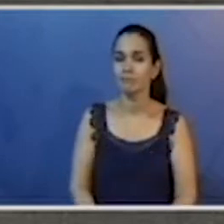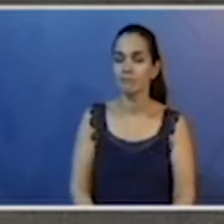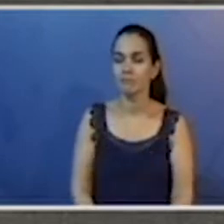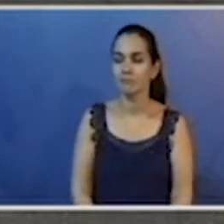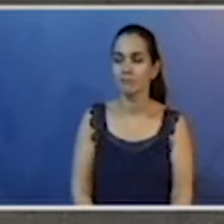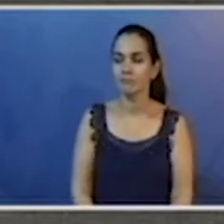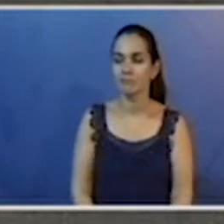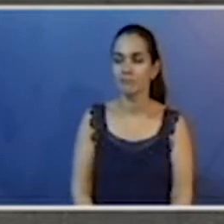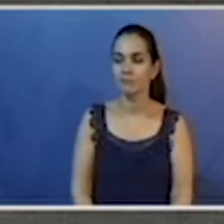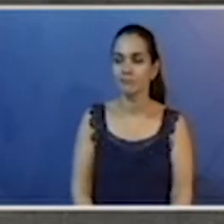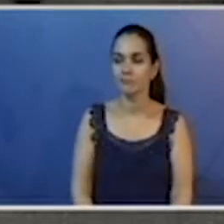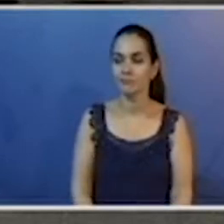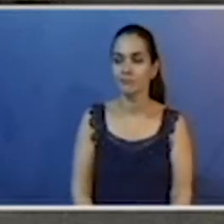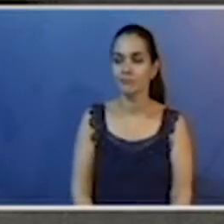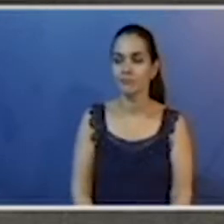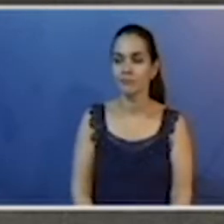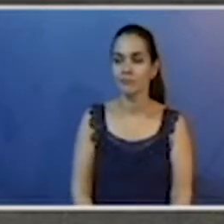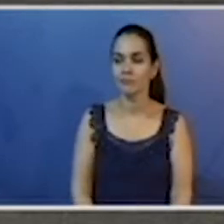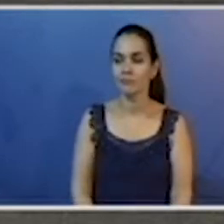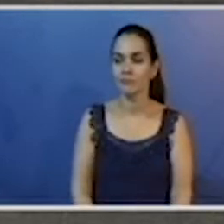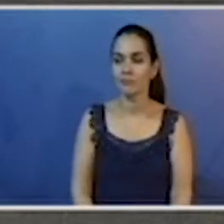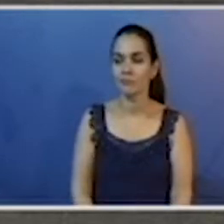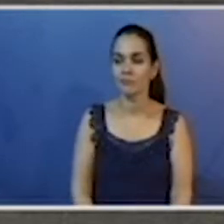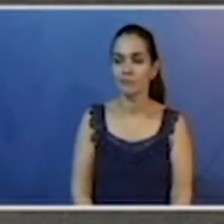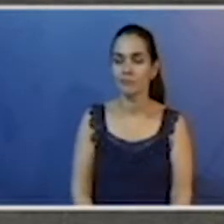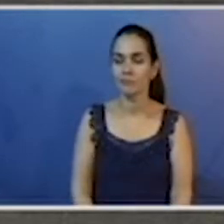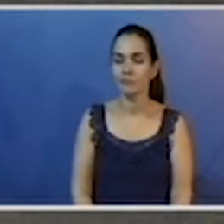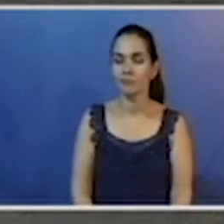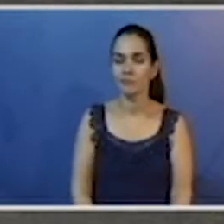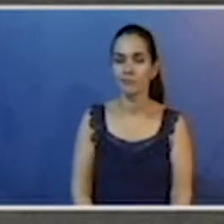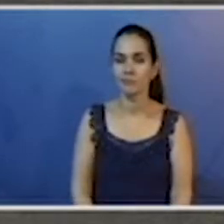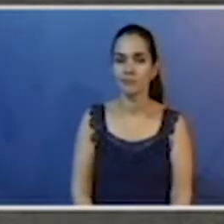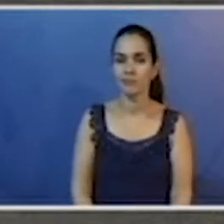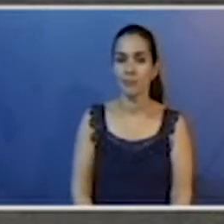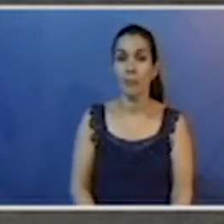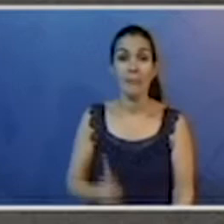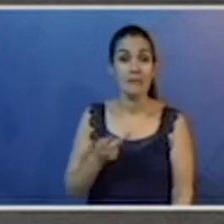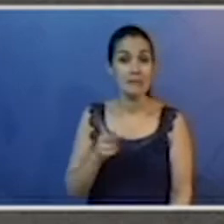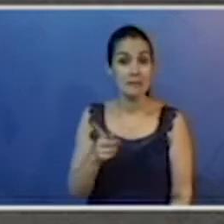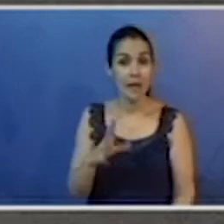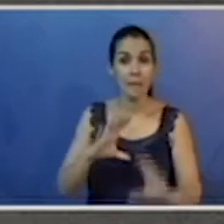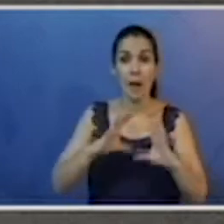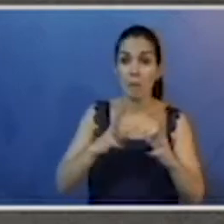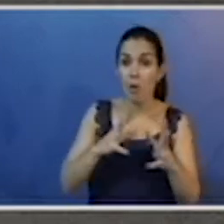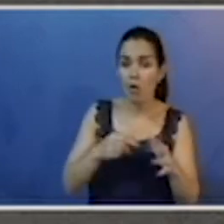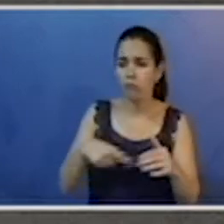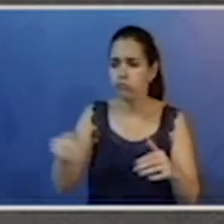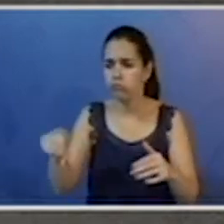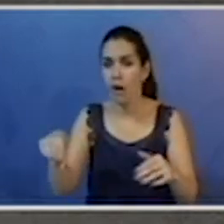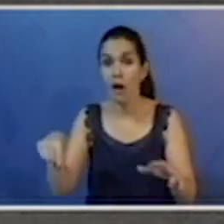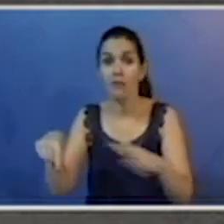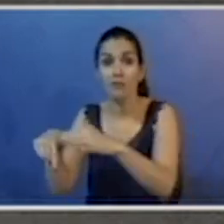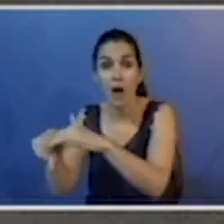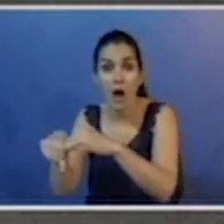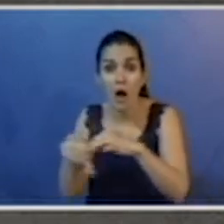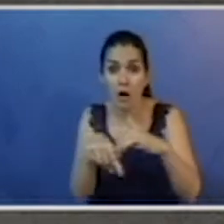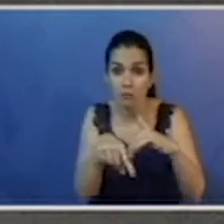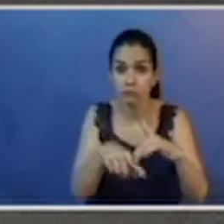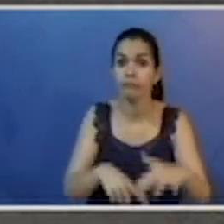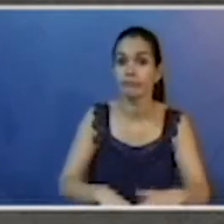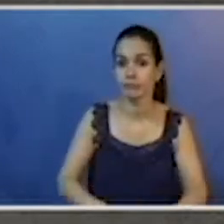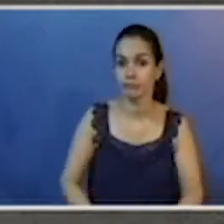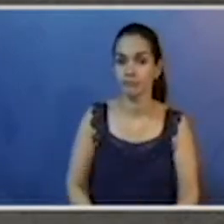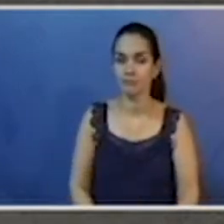Oi vó ela bateu não cone um deixa bater sempre vai atrás da bola tá nunca espere a